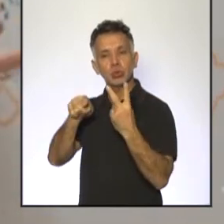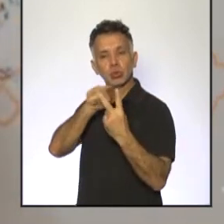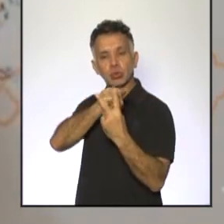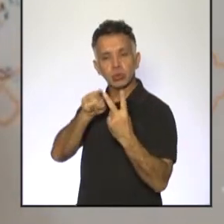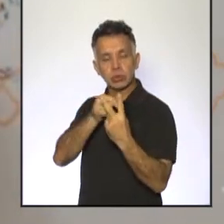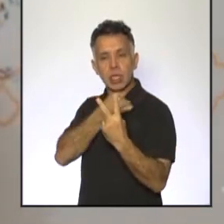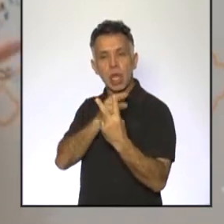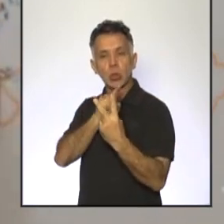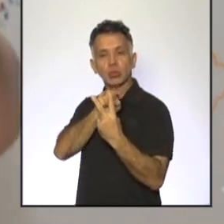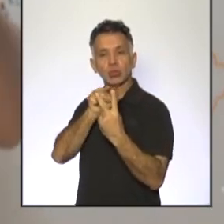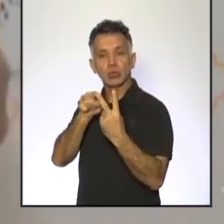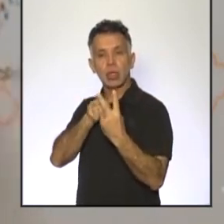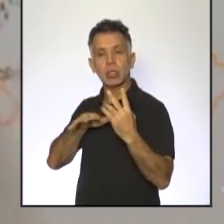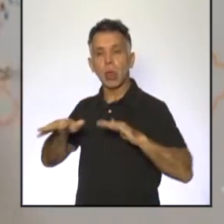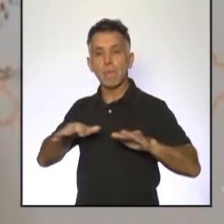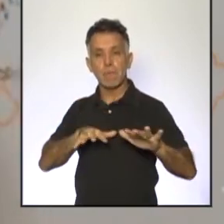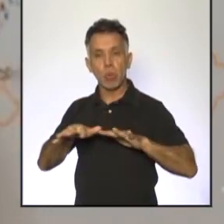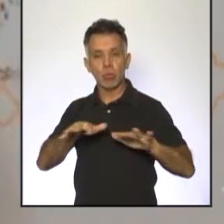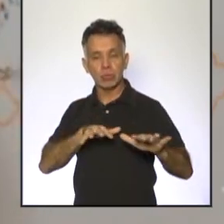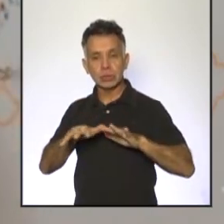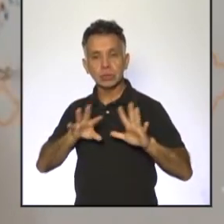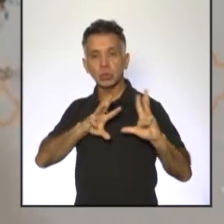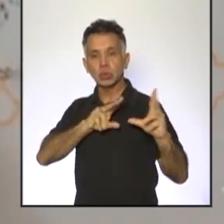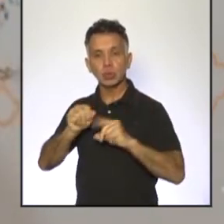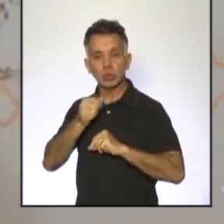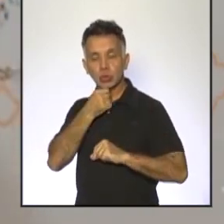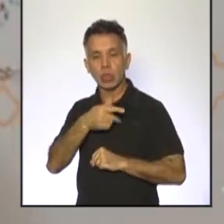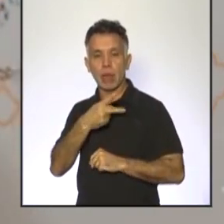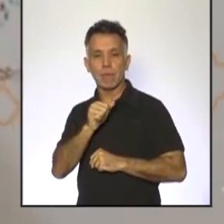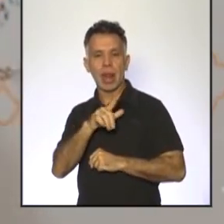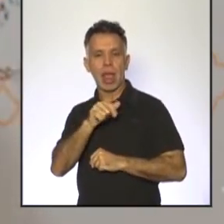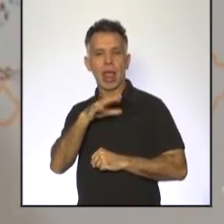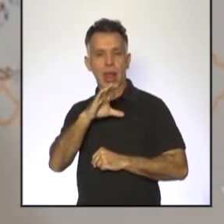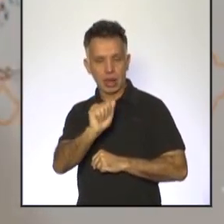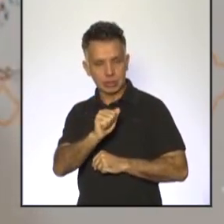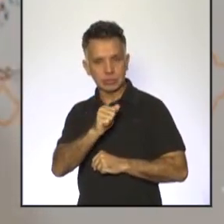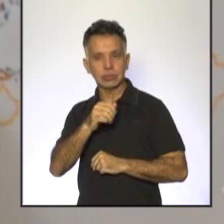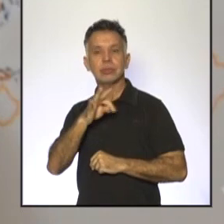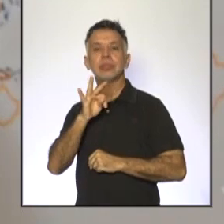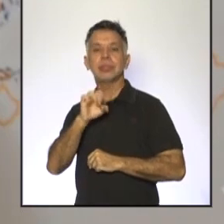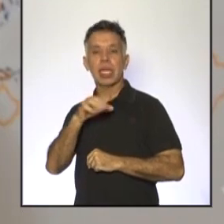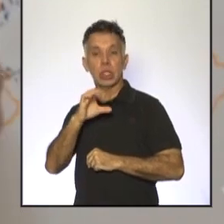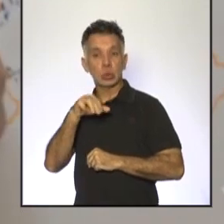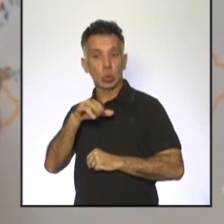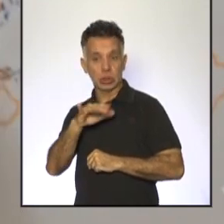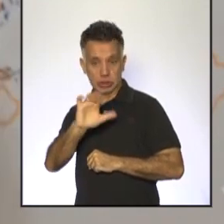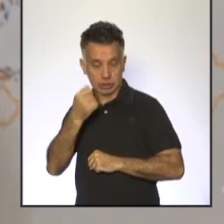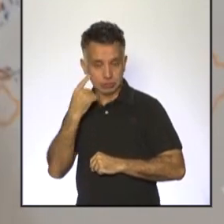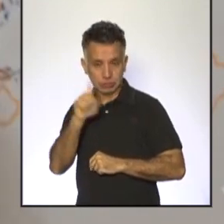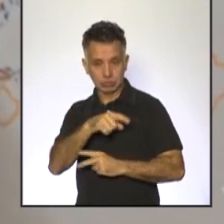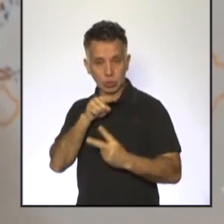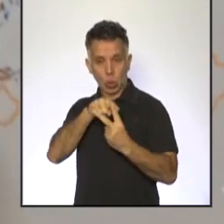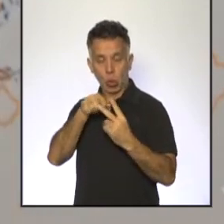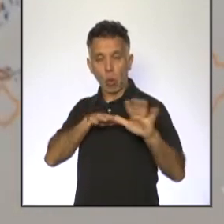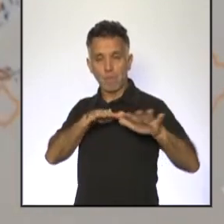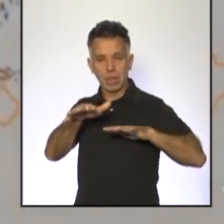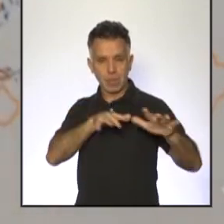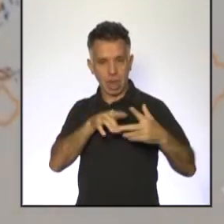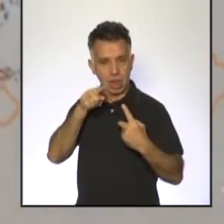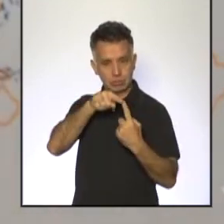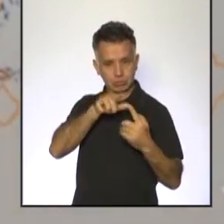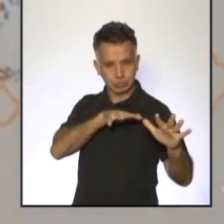tipos de movimentos das placas tectônicas. O primeiro, como está mostrado no quadro para vocês, o movimento